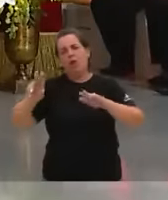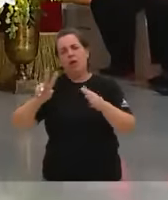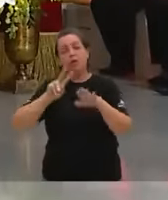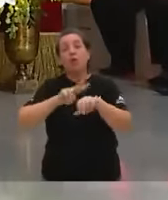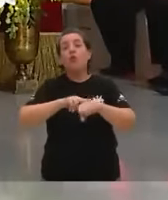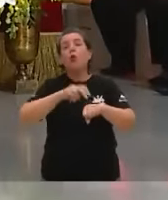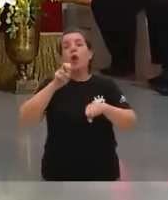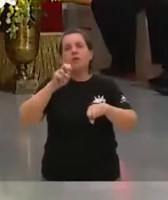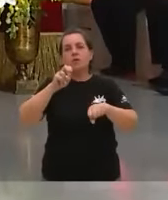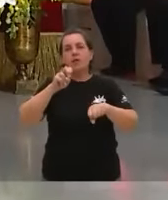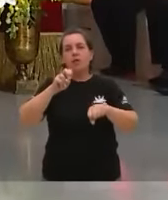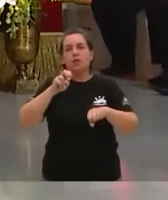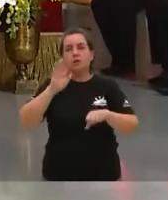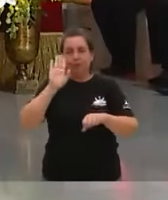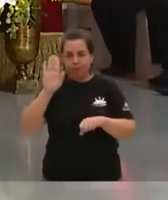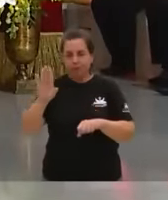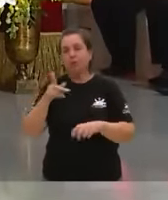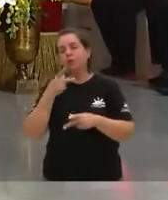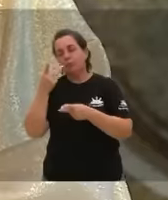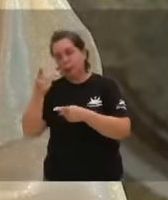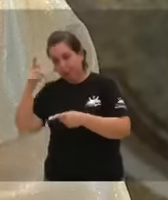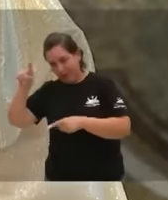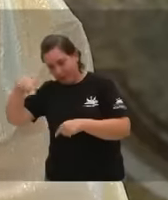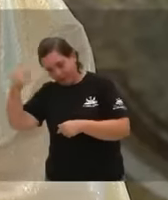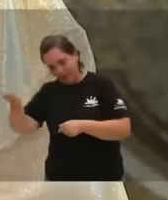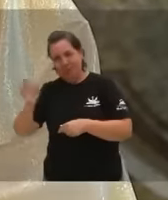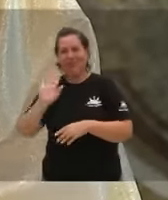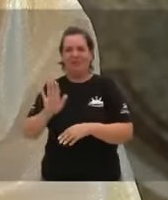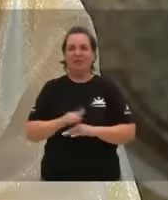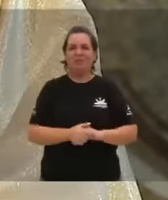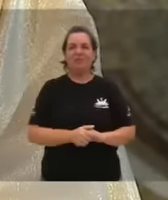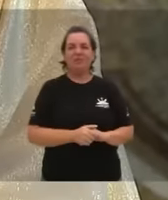que no seu tempo eu falarei.